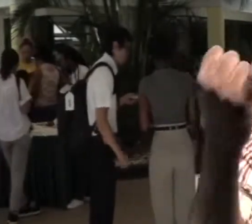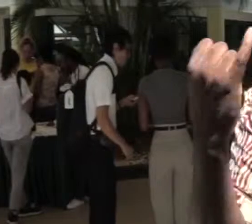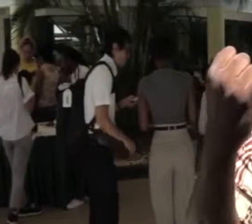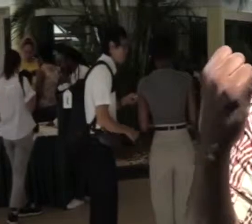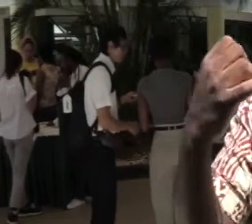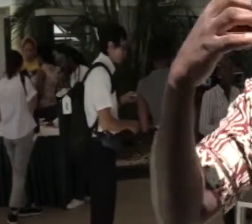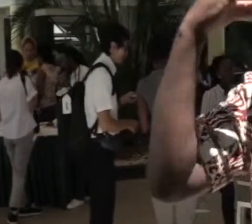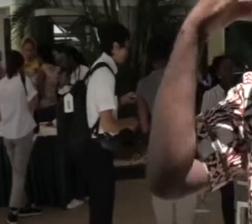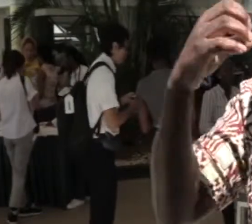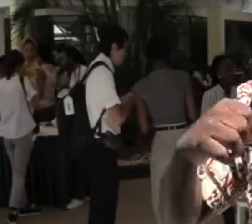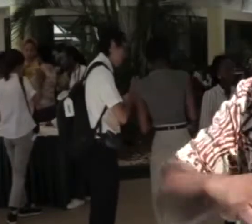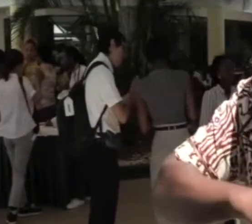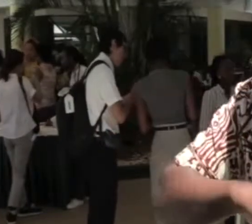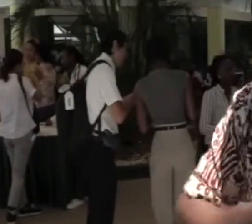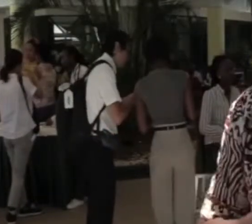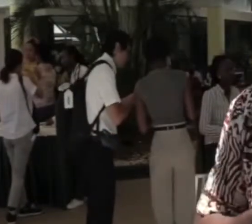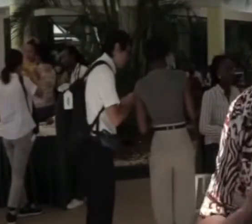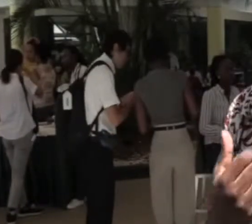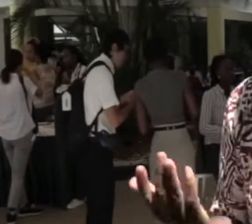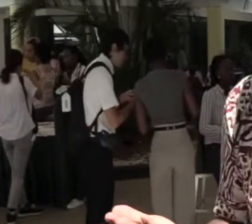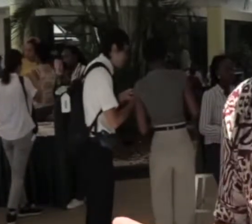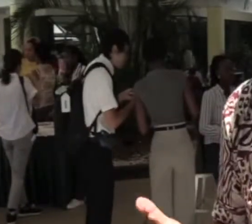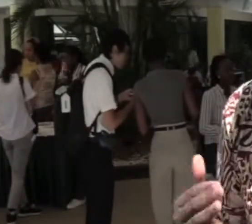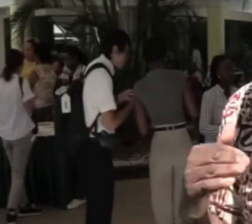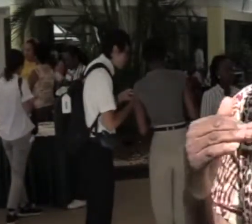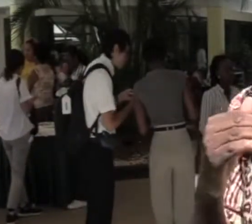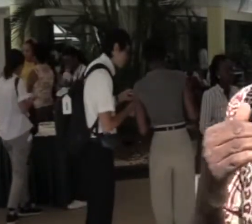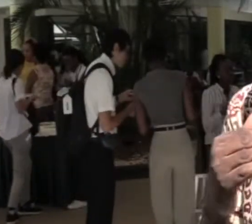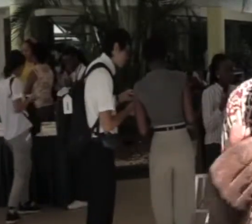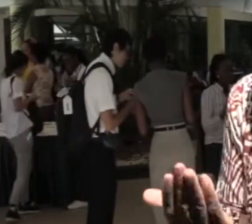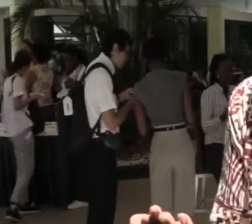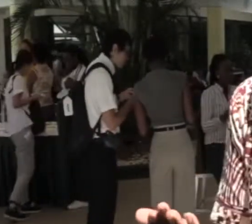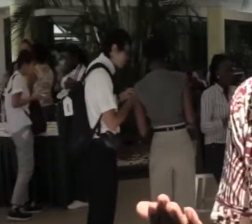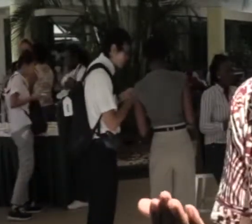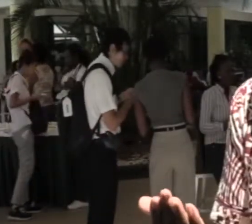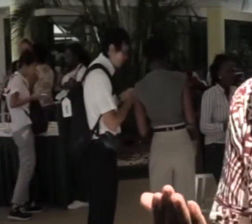para trabalharmos com o governo e setor privado na área da advocacia.